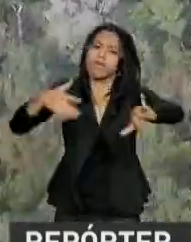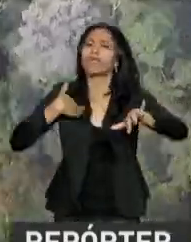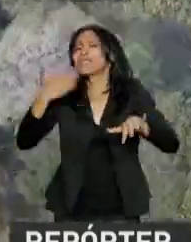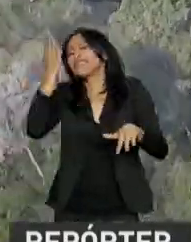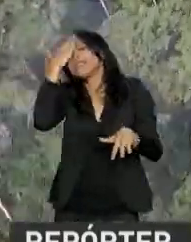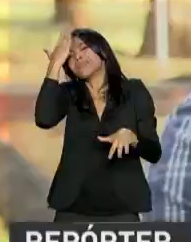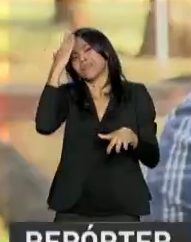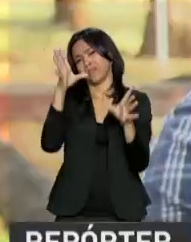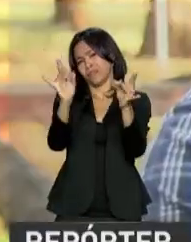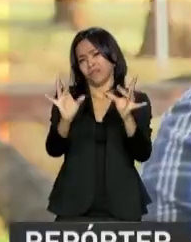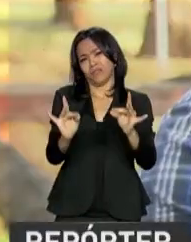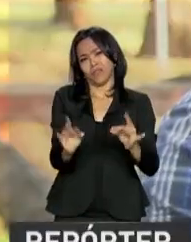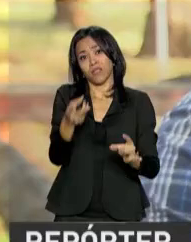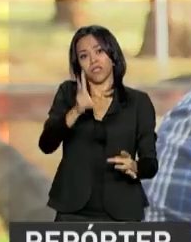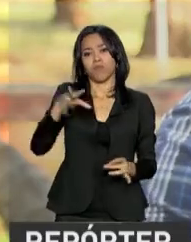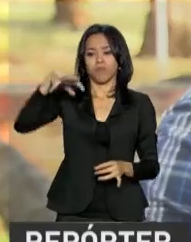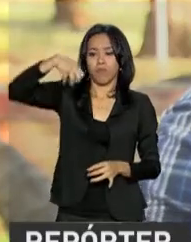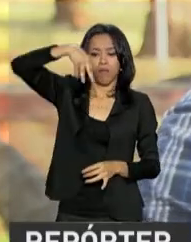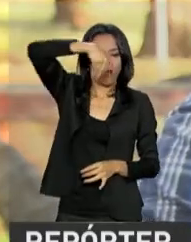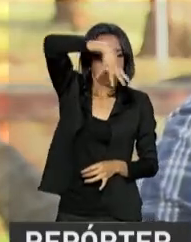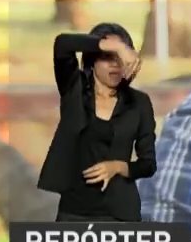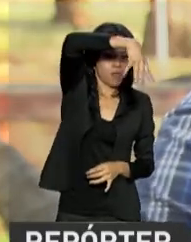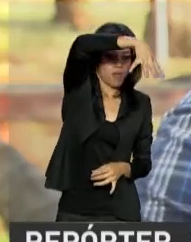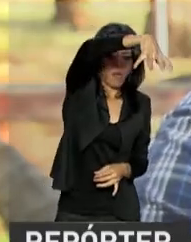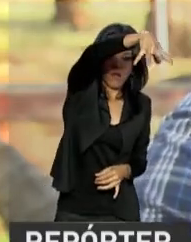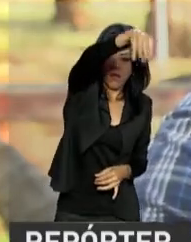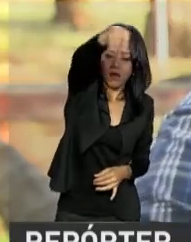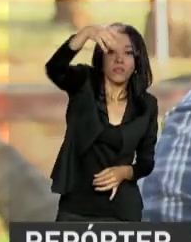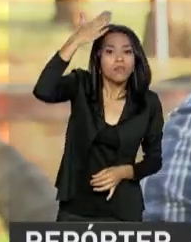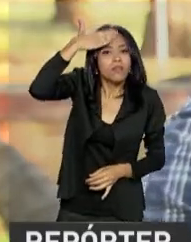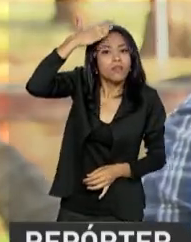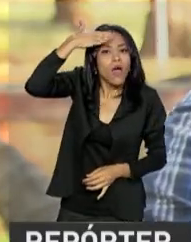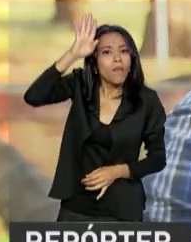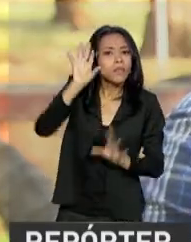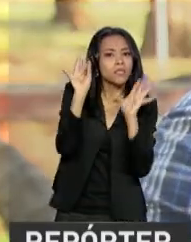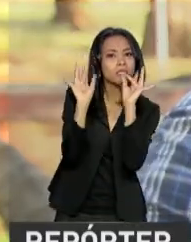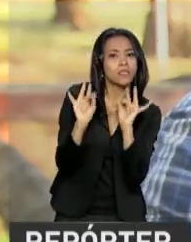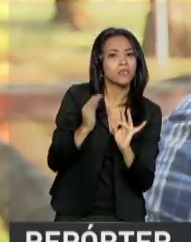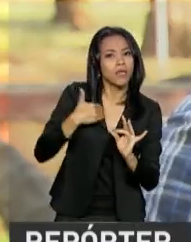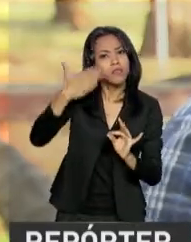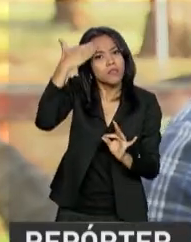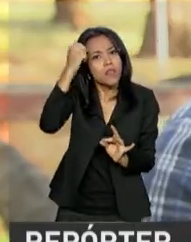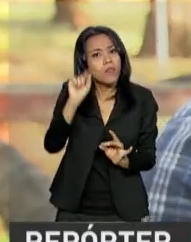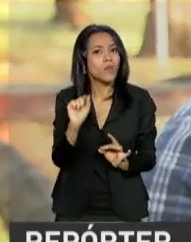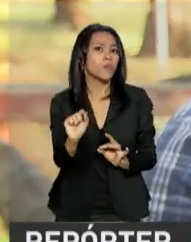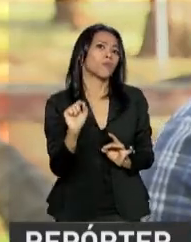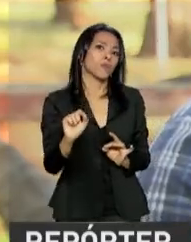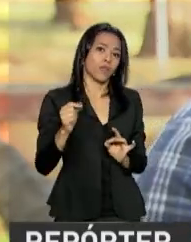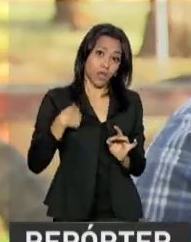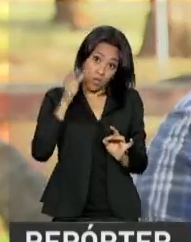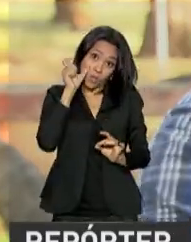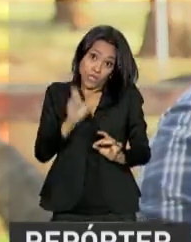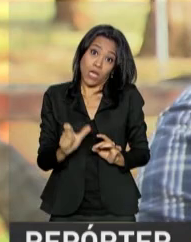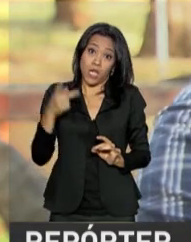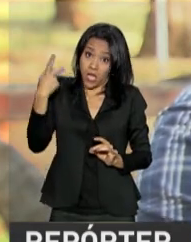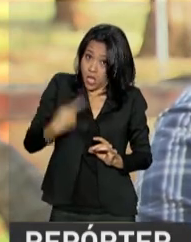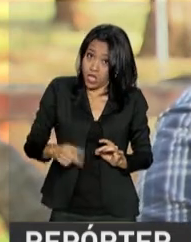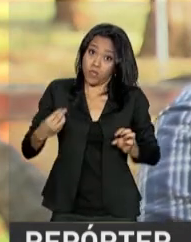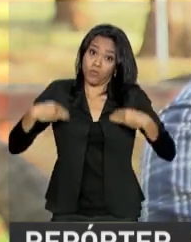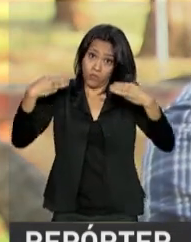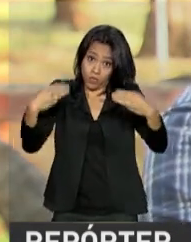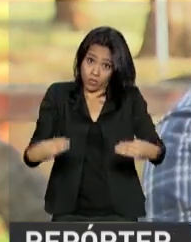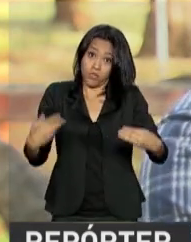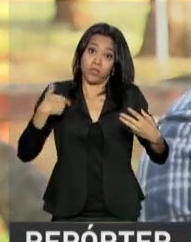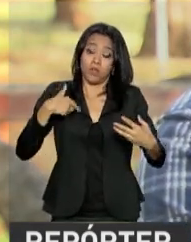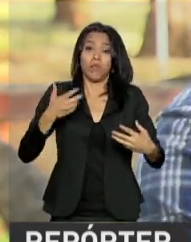os sucessivos nós conseguimos criar uma linha do tempo a cada parcela de interesse do serviço florestal antônio conseguimos saber como a